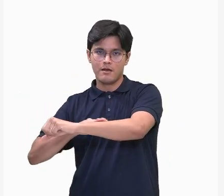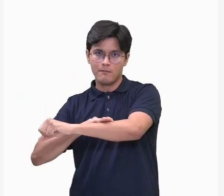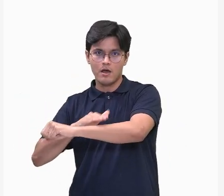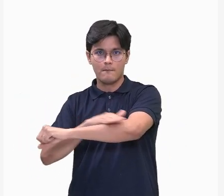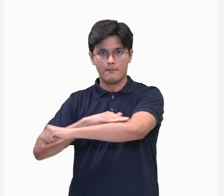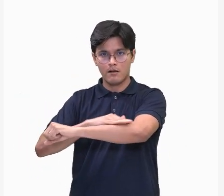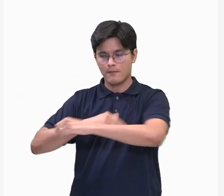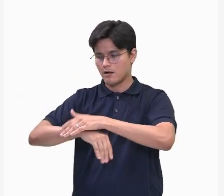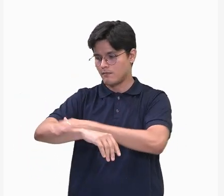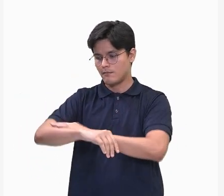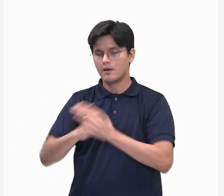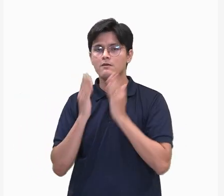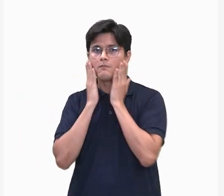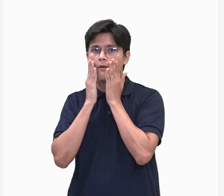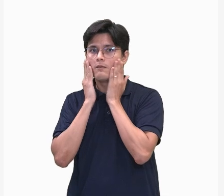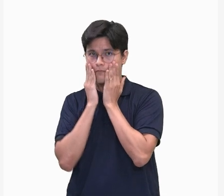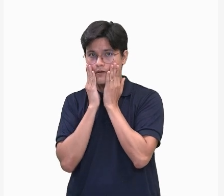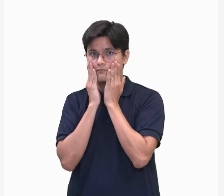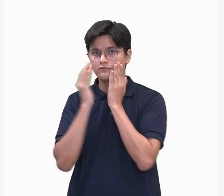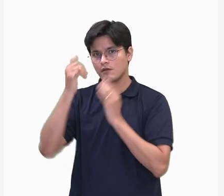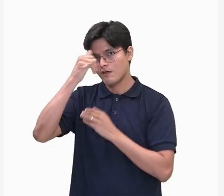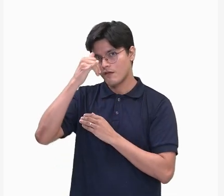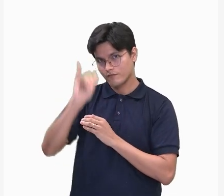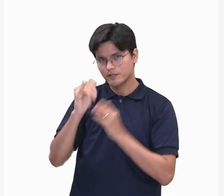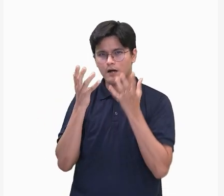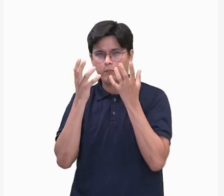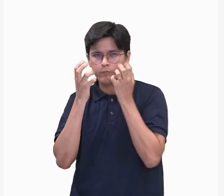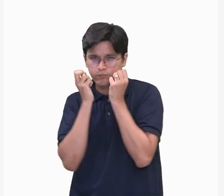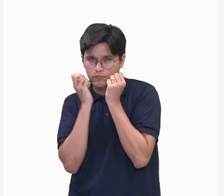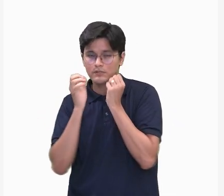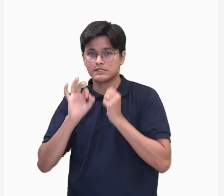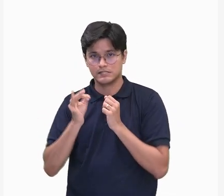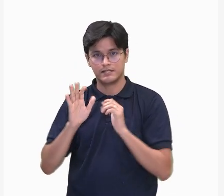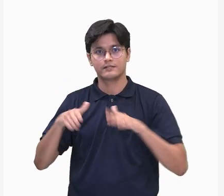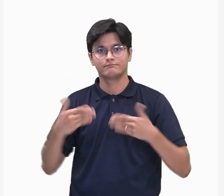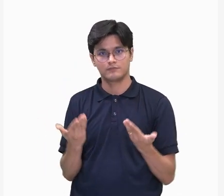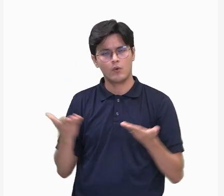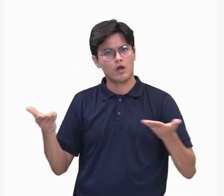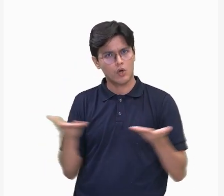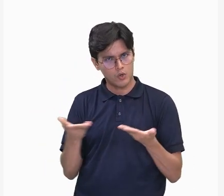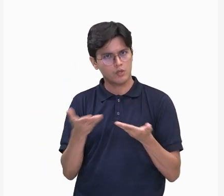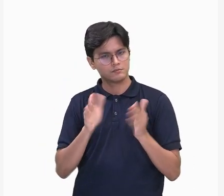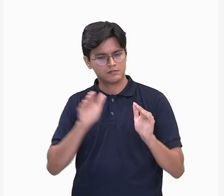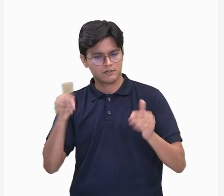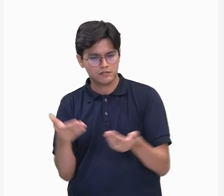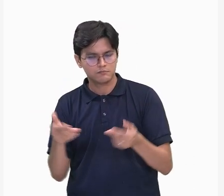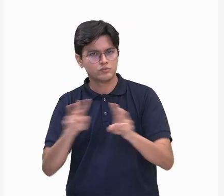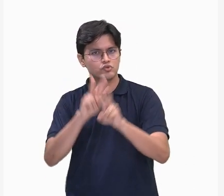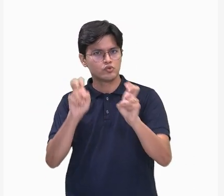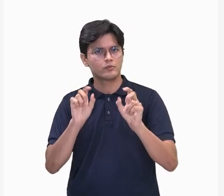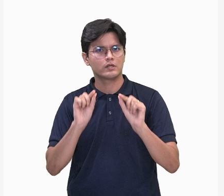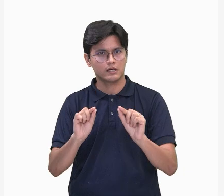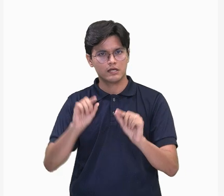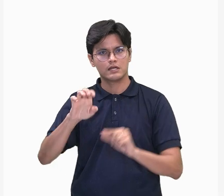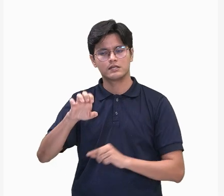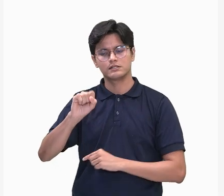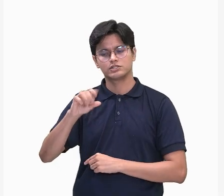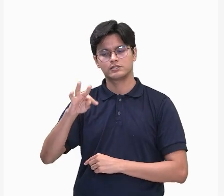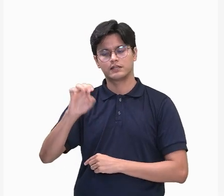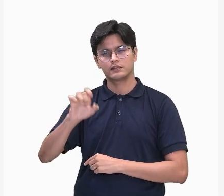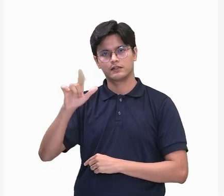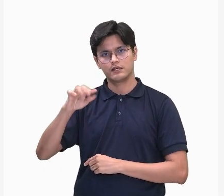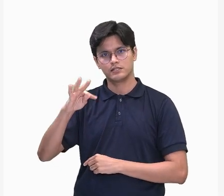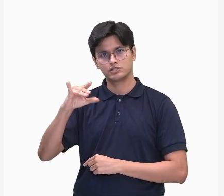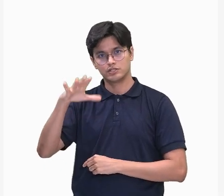de anti-envelhecimento. Né? Então aqui a gente começa a falar mais sobre a estética, né? A gente sabe que a estética está bastante em alta,